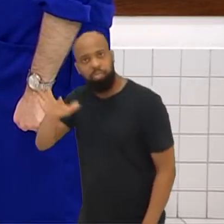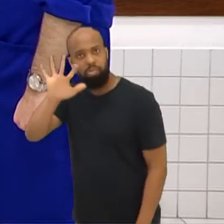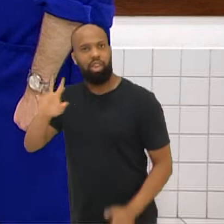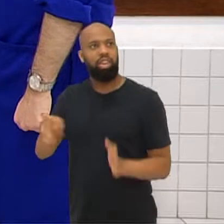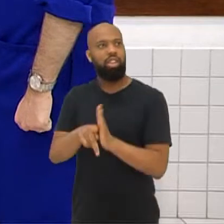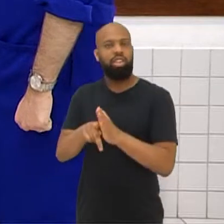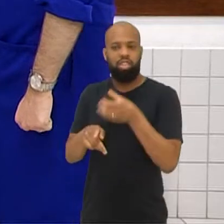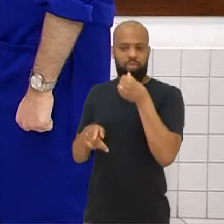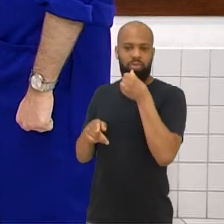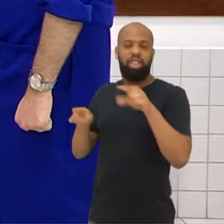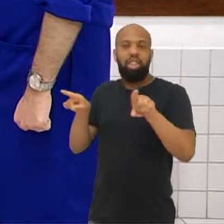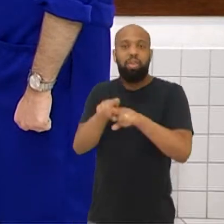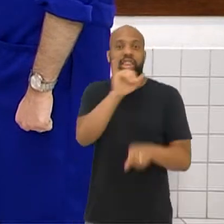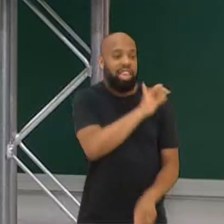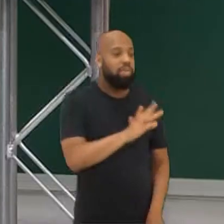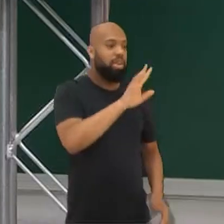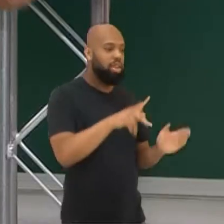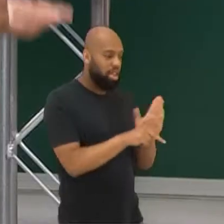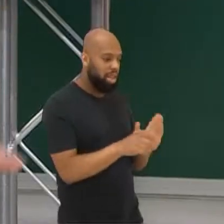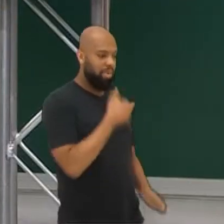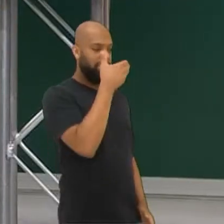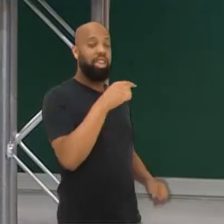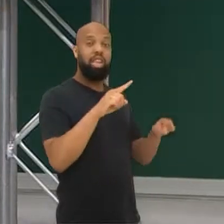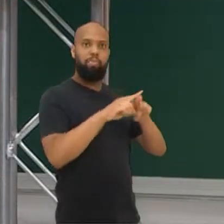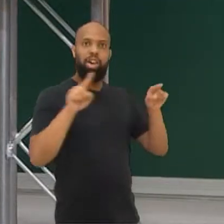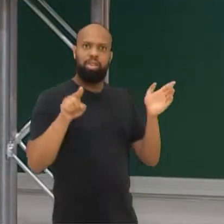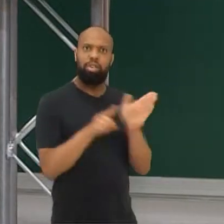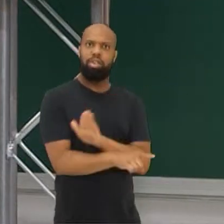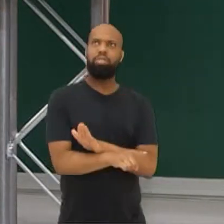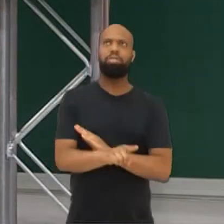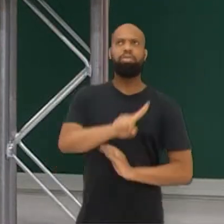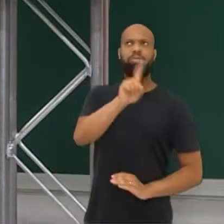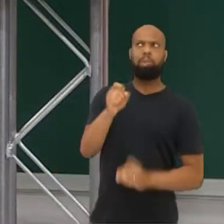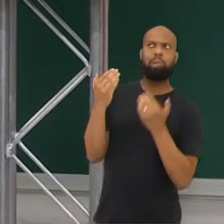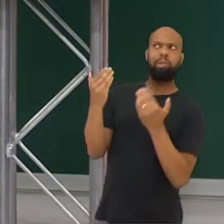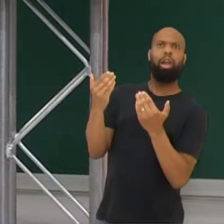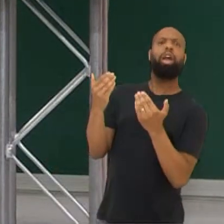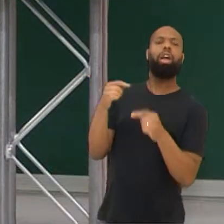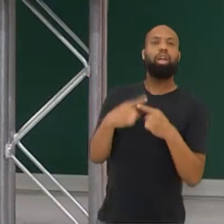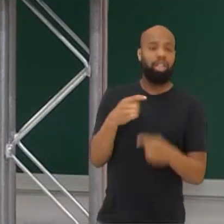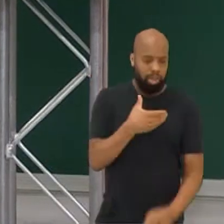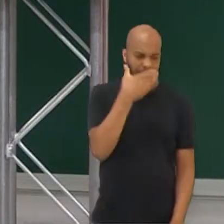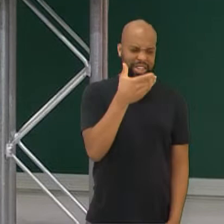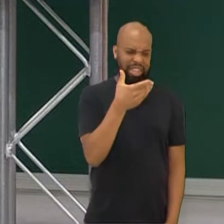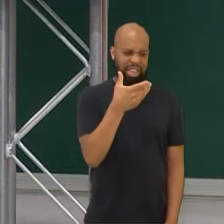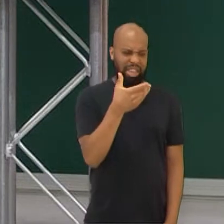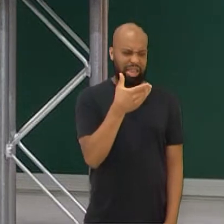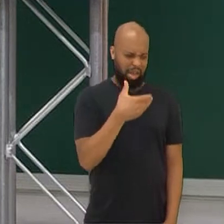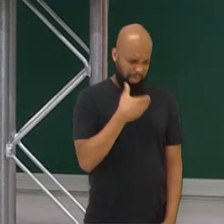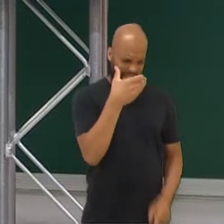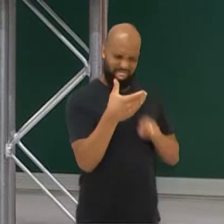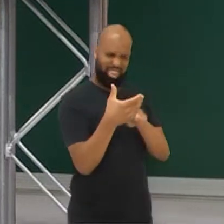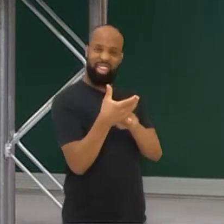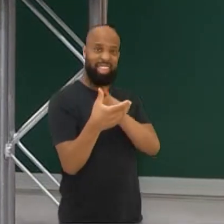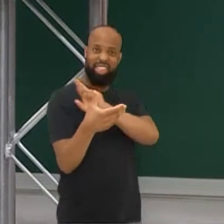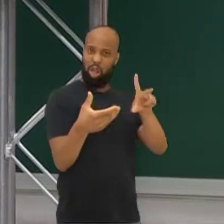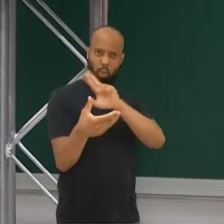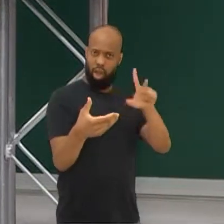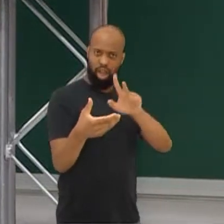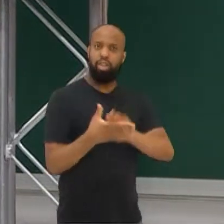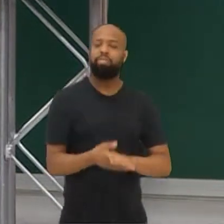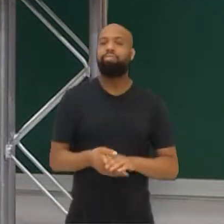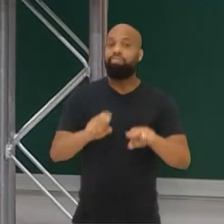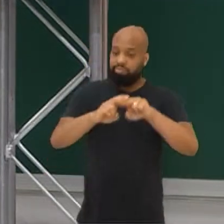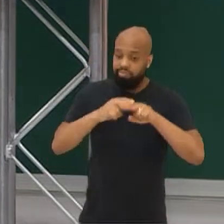a imagem da maçã. Mas a própria pergunta é intrigante, né? É intrigante. A maçã não é uma maçã. Por isso que a